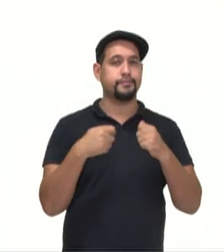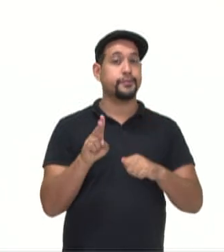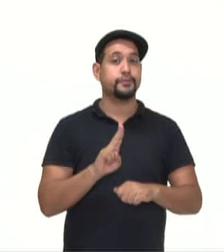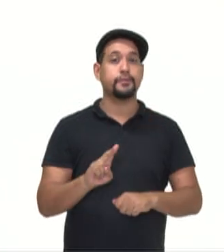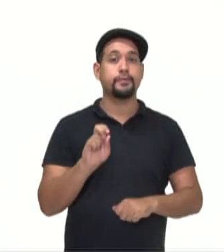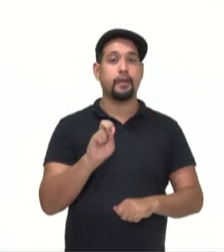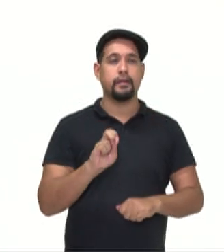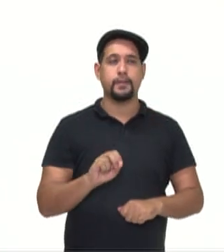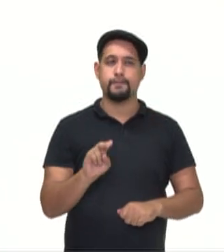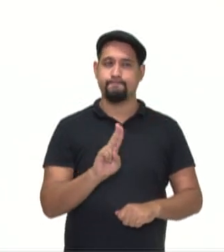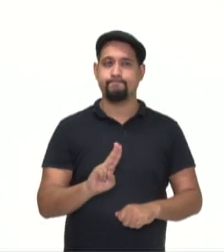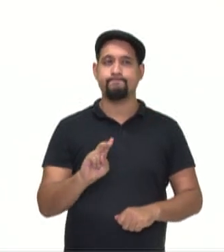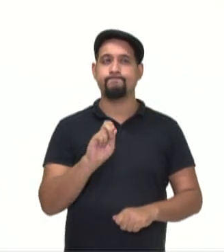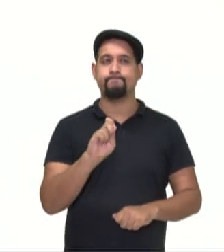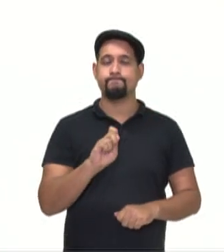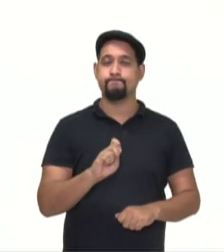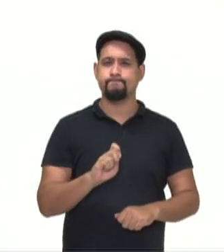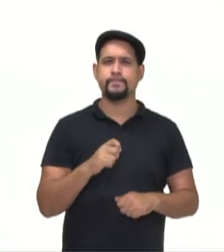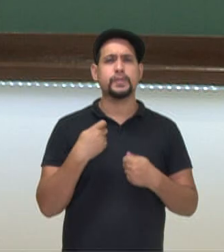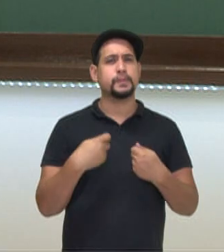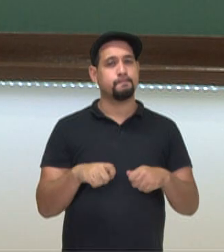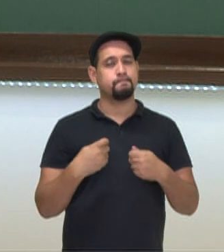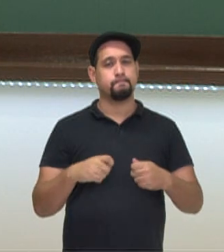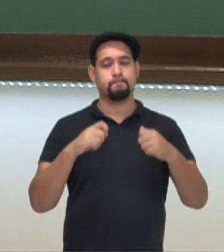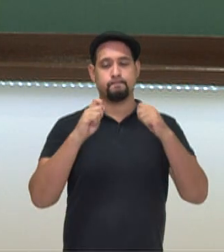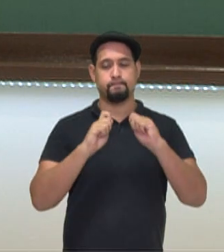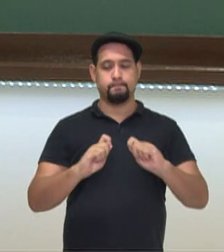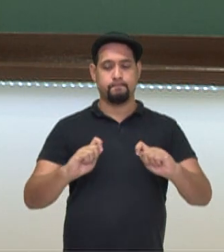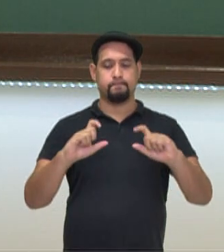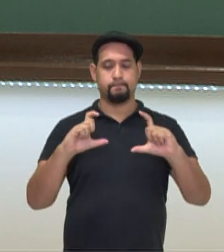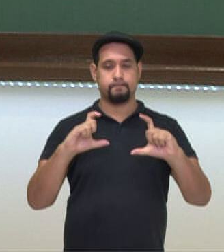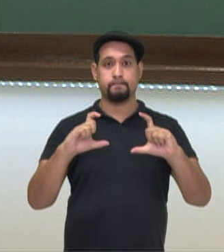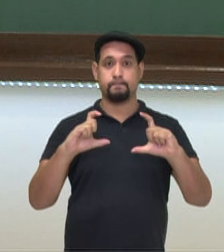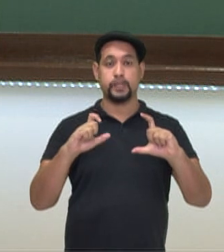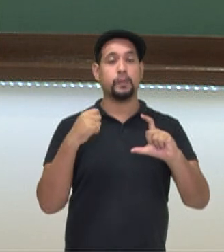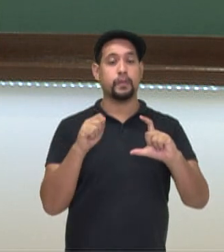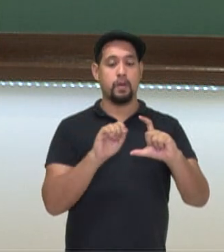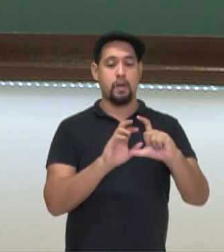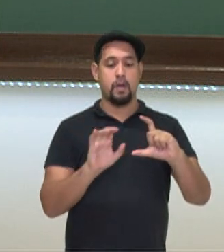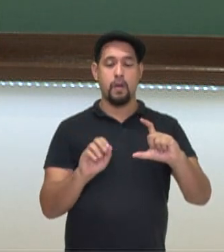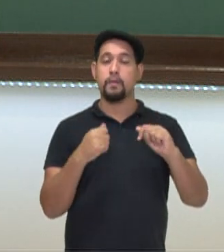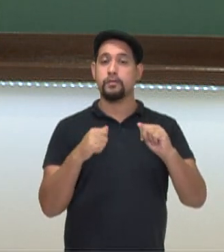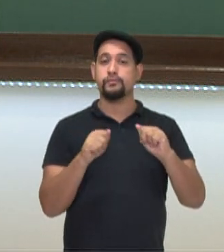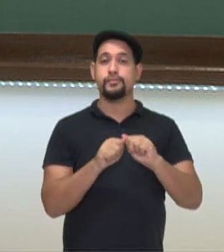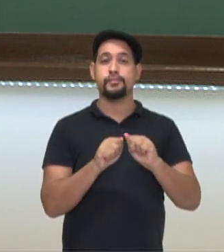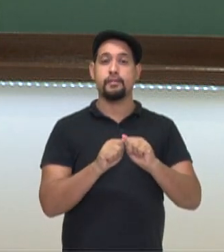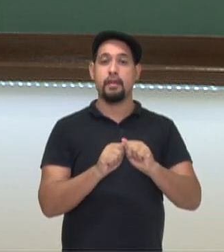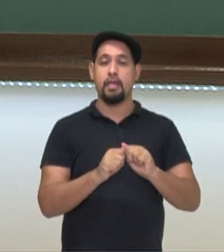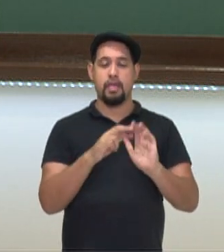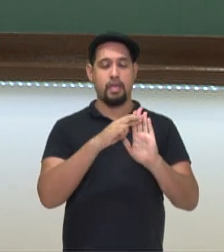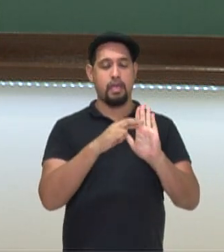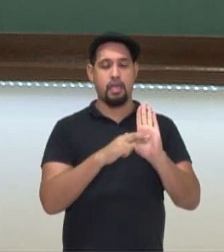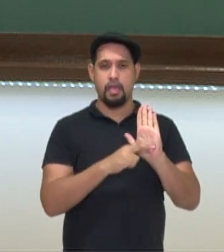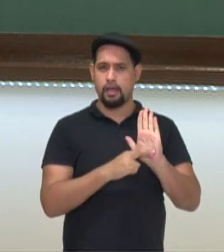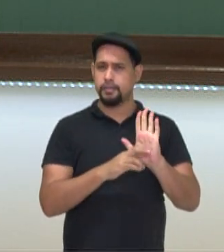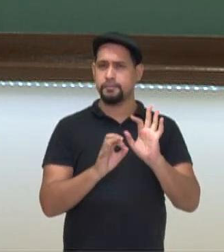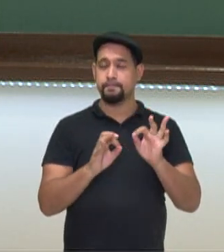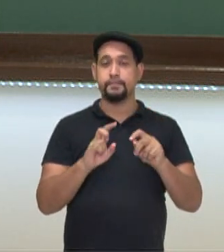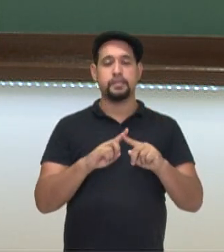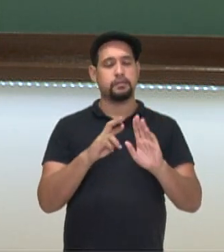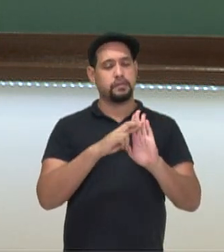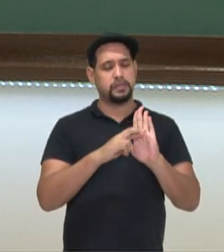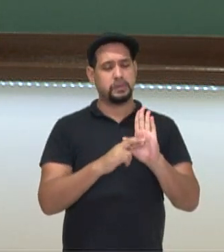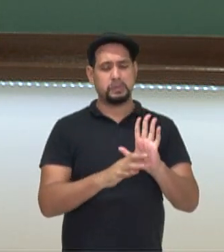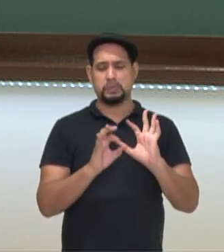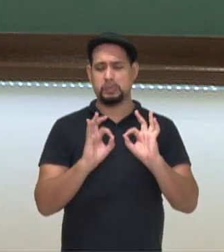usar parênteses. E por que nós devemos usar parênteses? Porque nós precisamos fazer regra de sinais. Então, para garantir que a tua regra de sinal